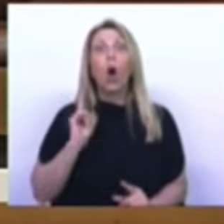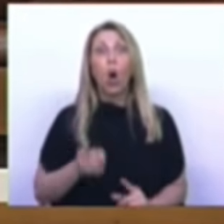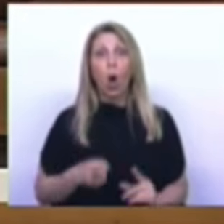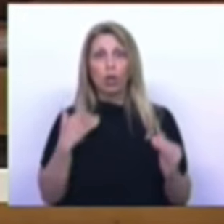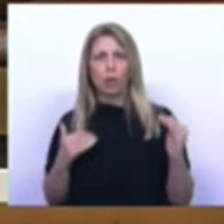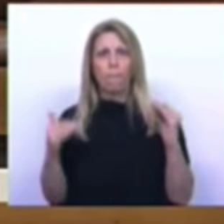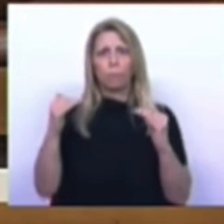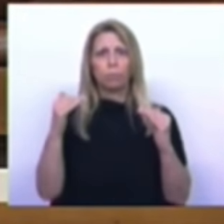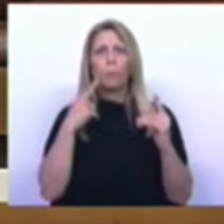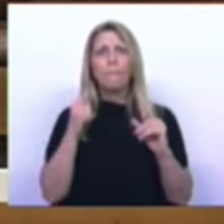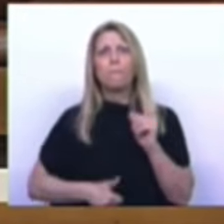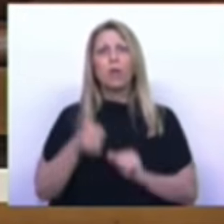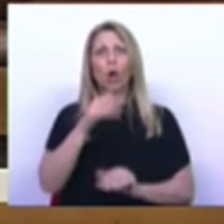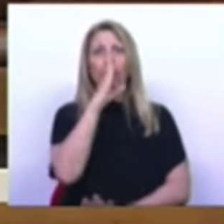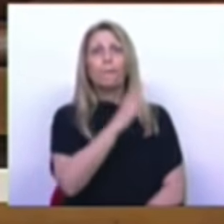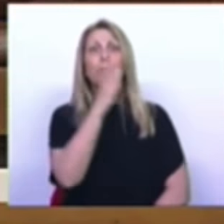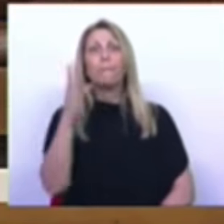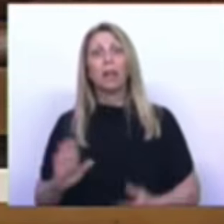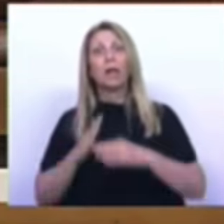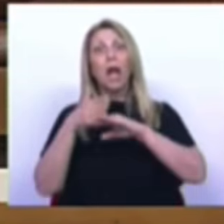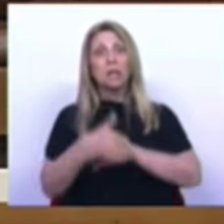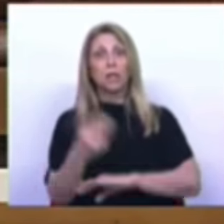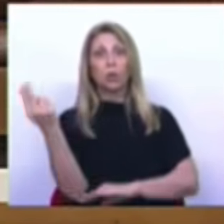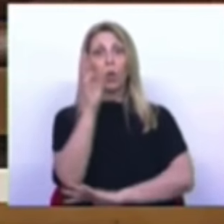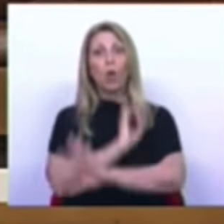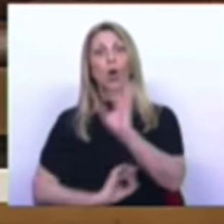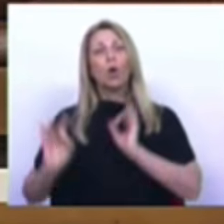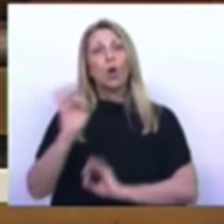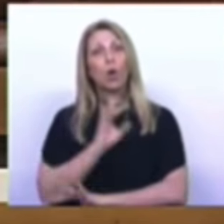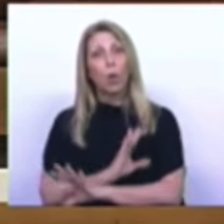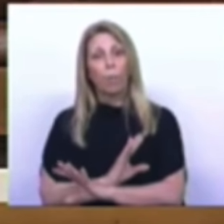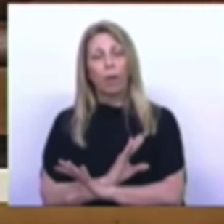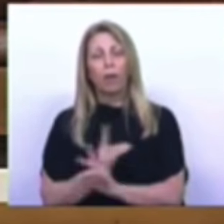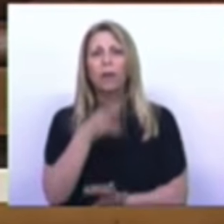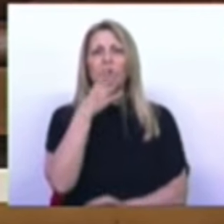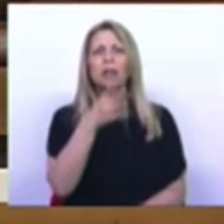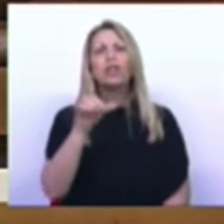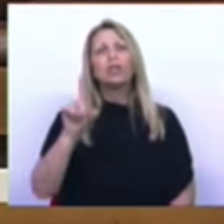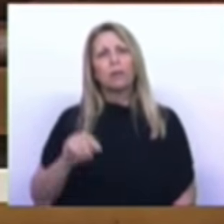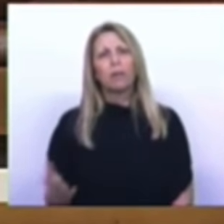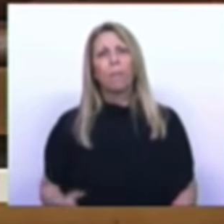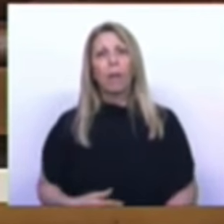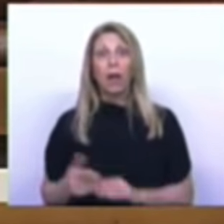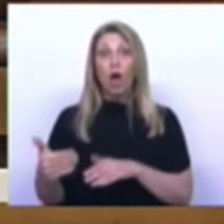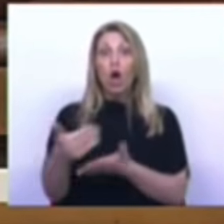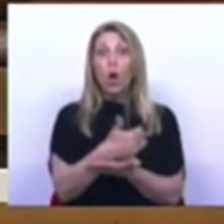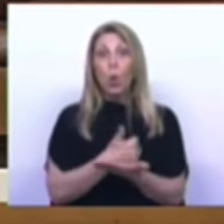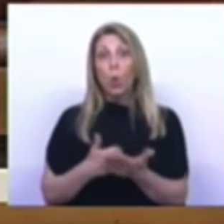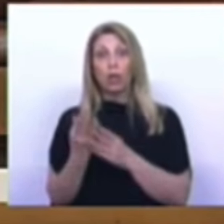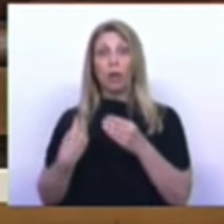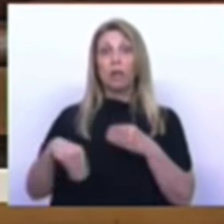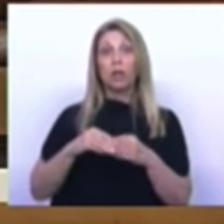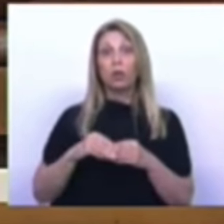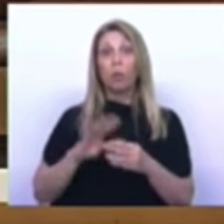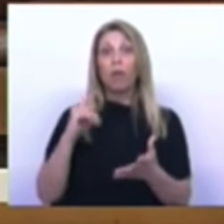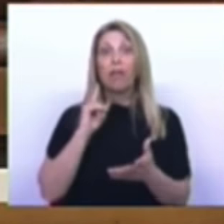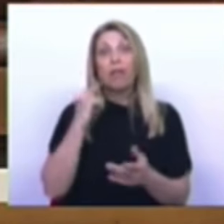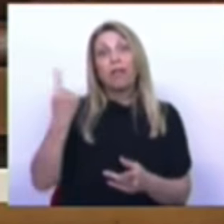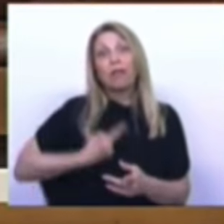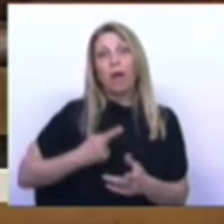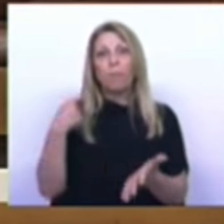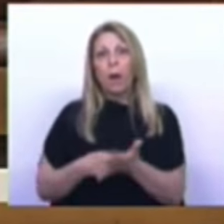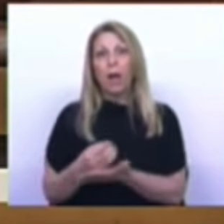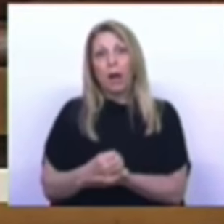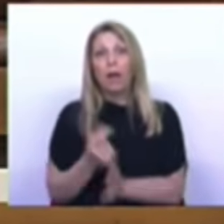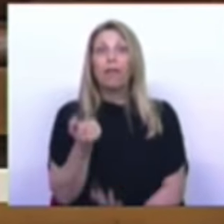dessas práticas de acesso em termos da União Europeia. O que se diz também é que esses recursos adicionais devem ser isentos de quaisquer taxas, como